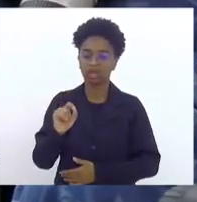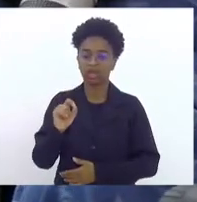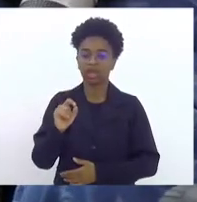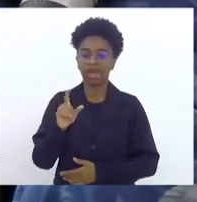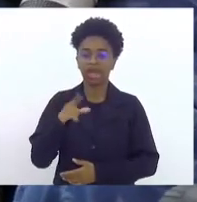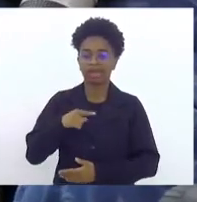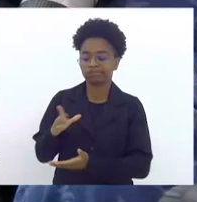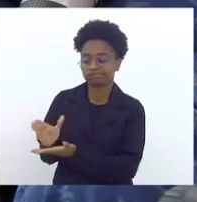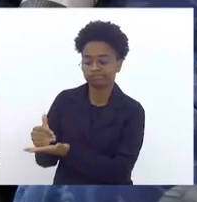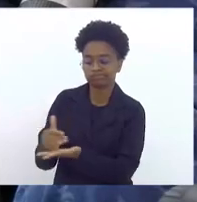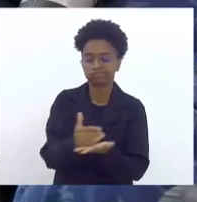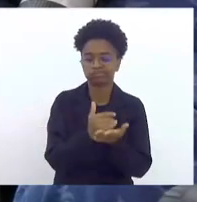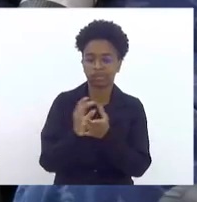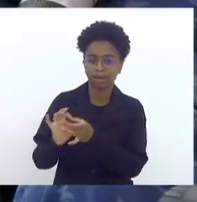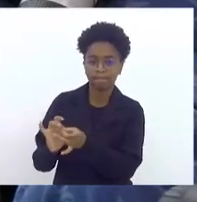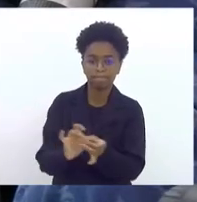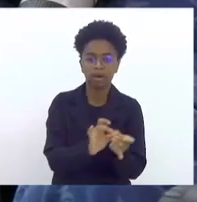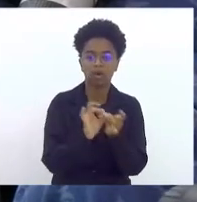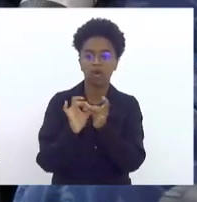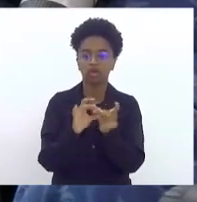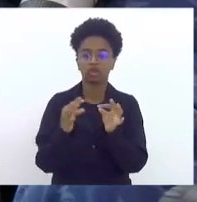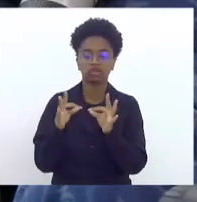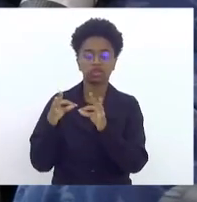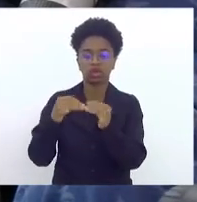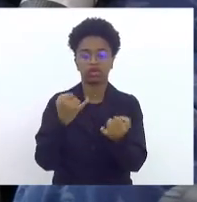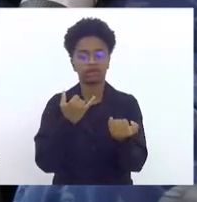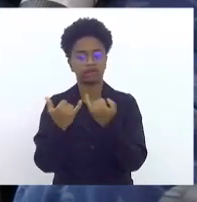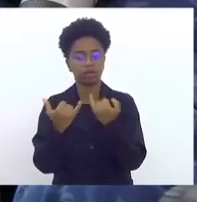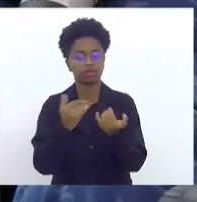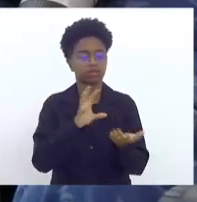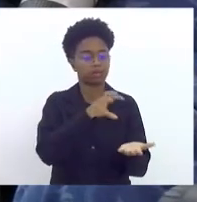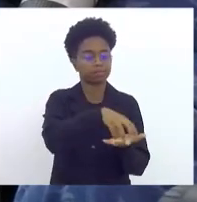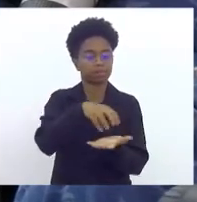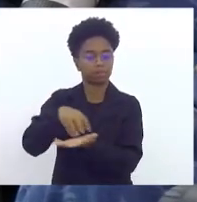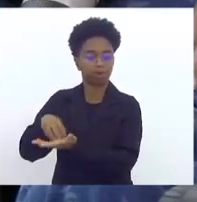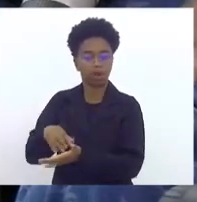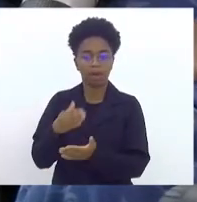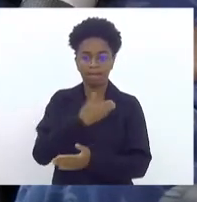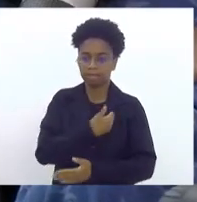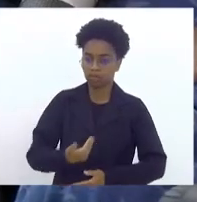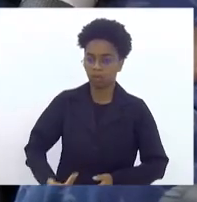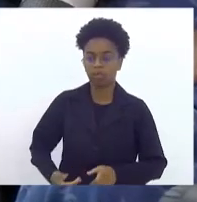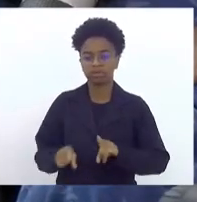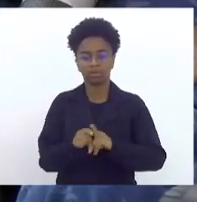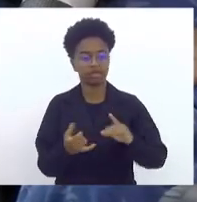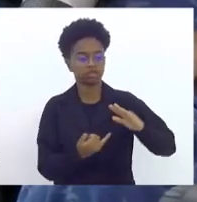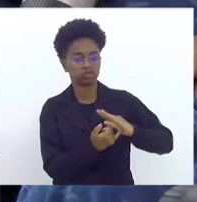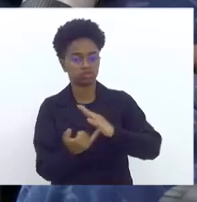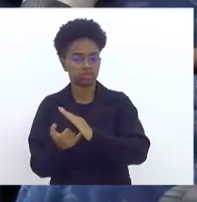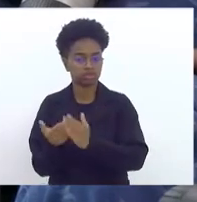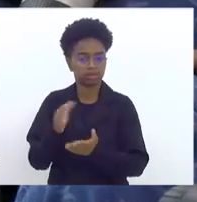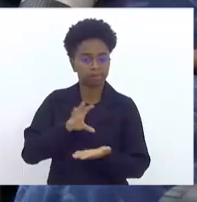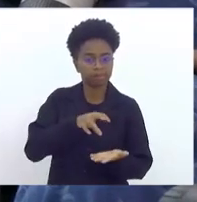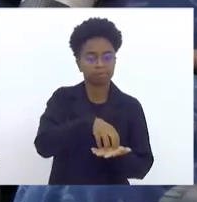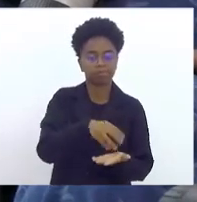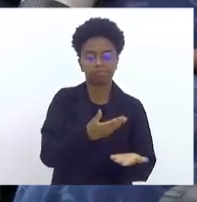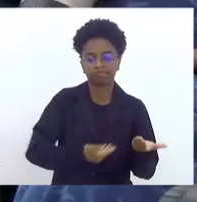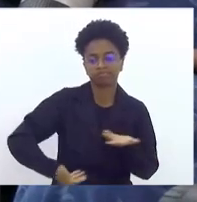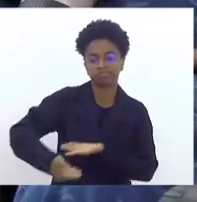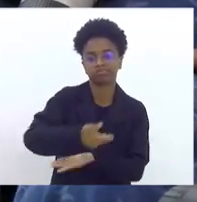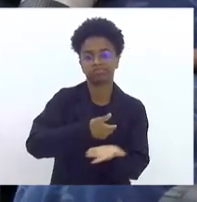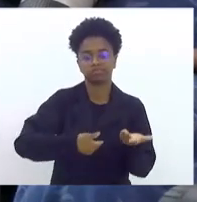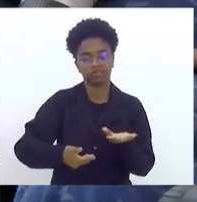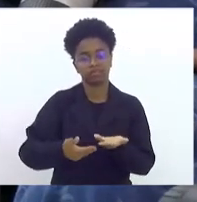cooperação entre ali os equipamentos públicos entre as instituições para que possam compartilhar